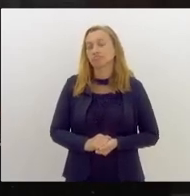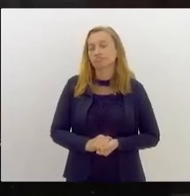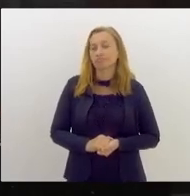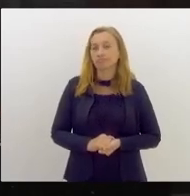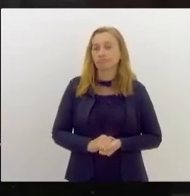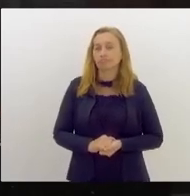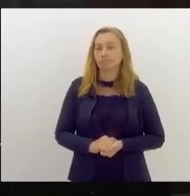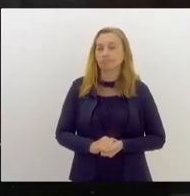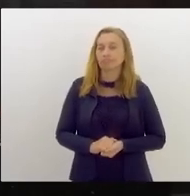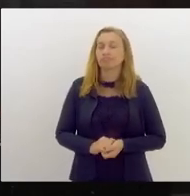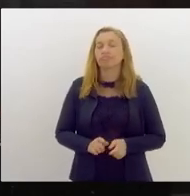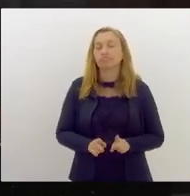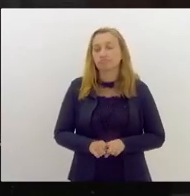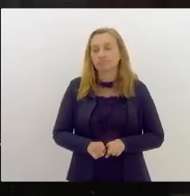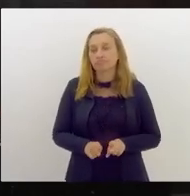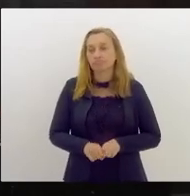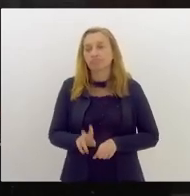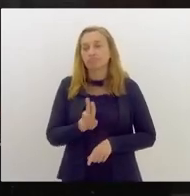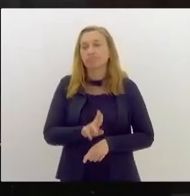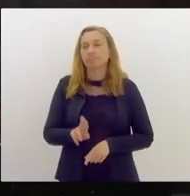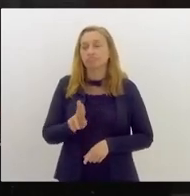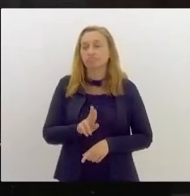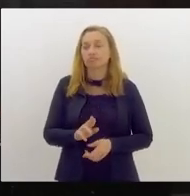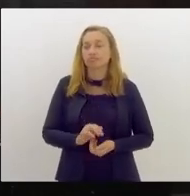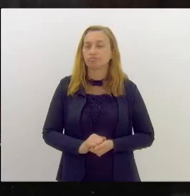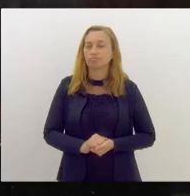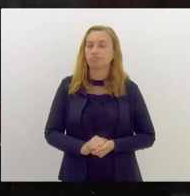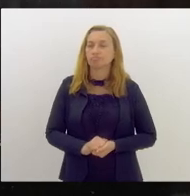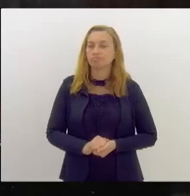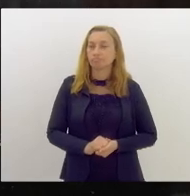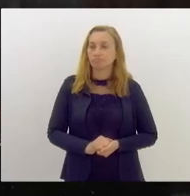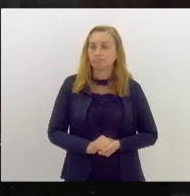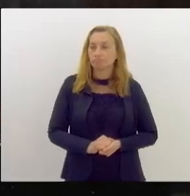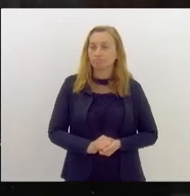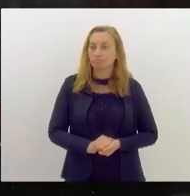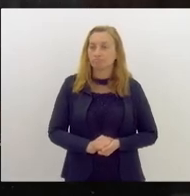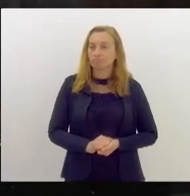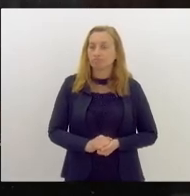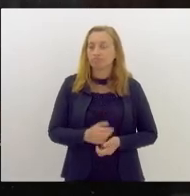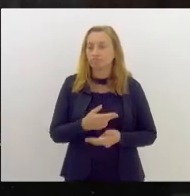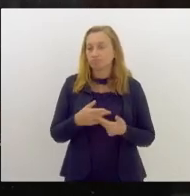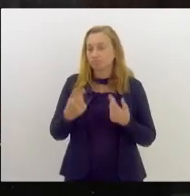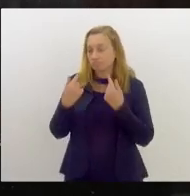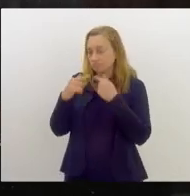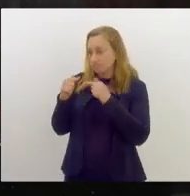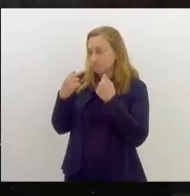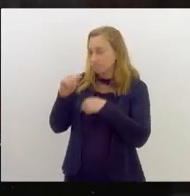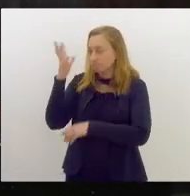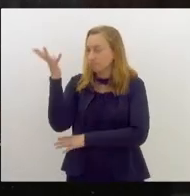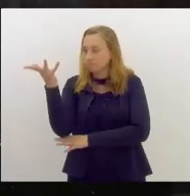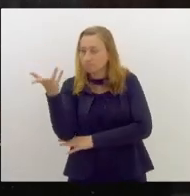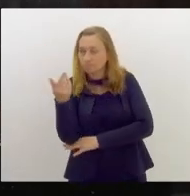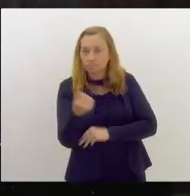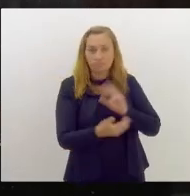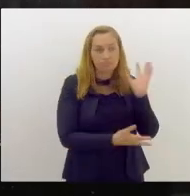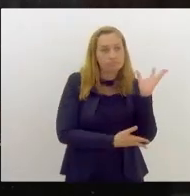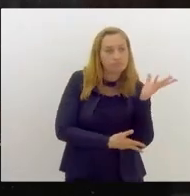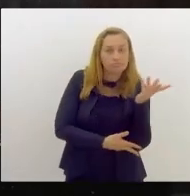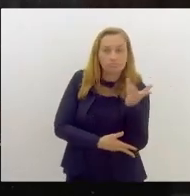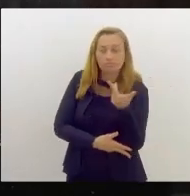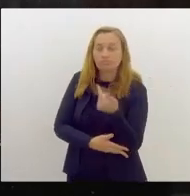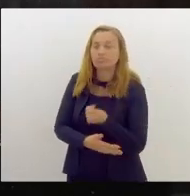e o diesel também é usado apesar de muitas críticas ambientais para